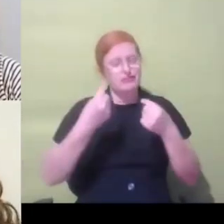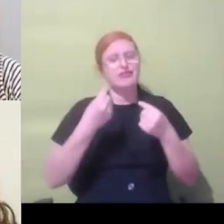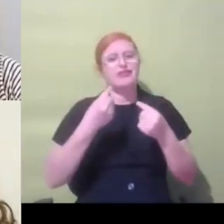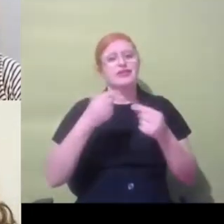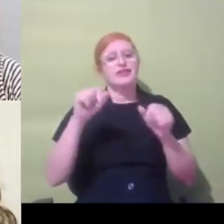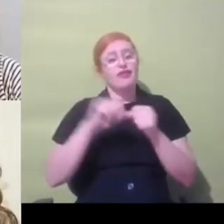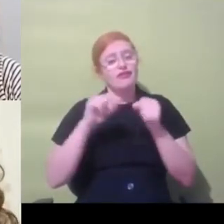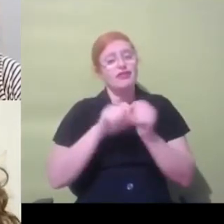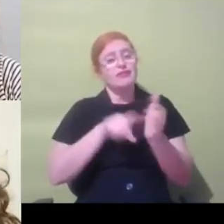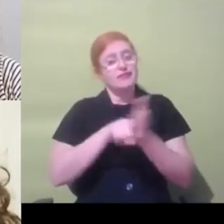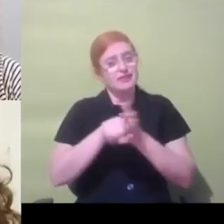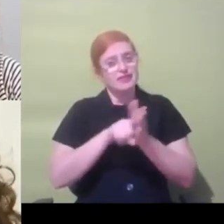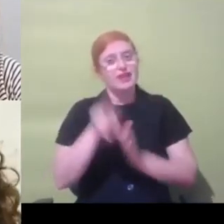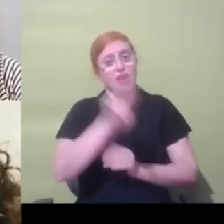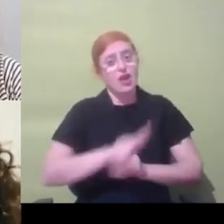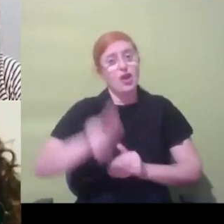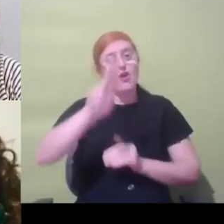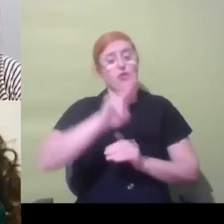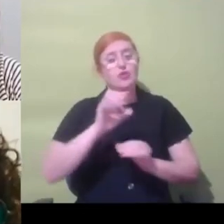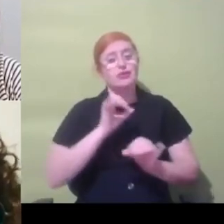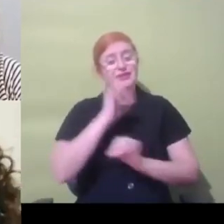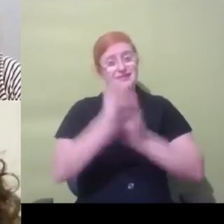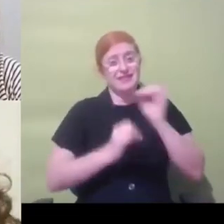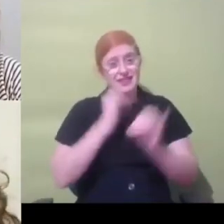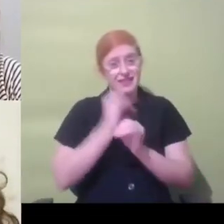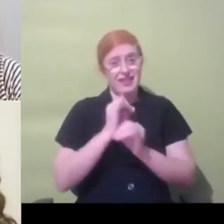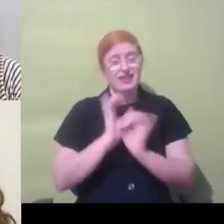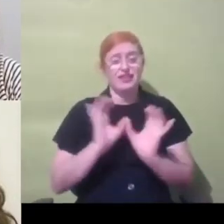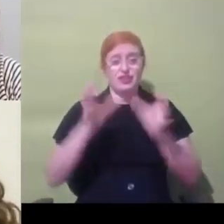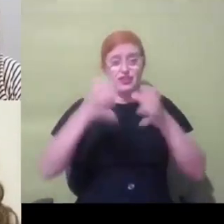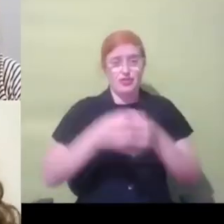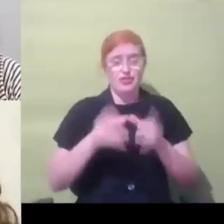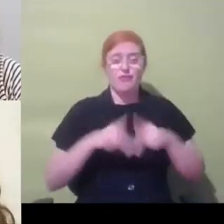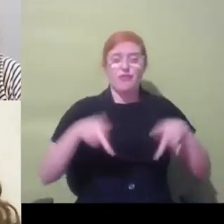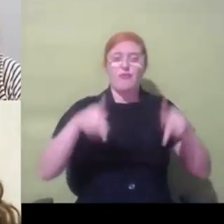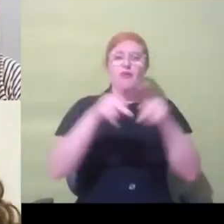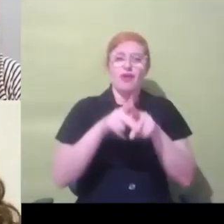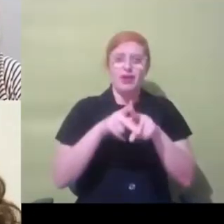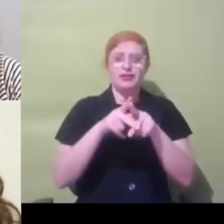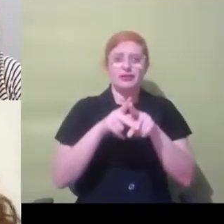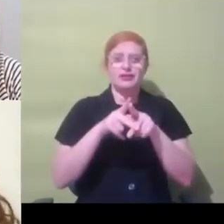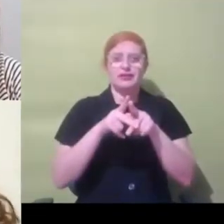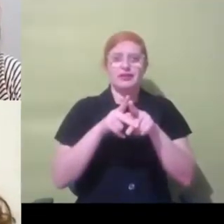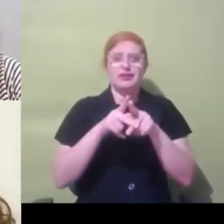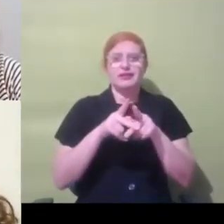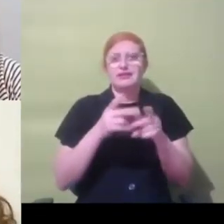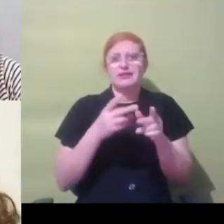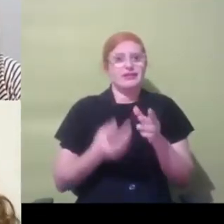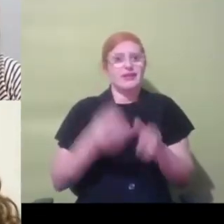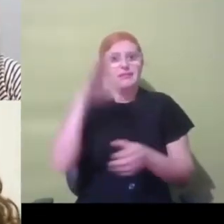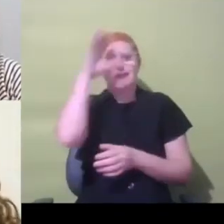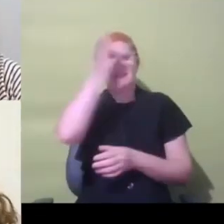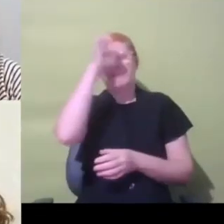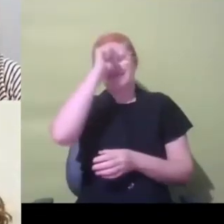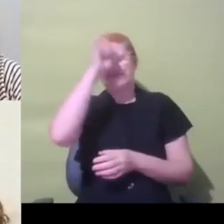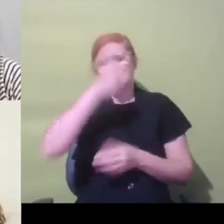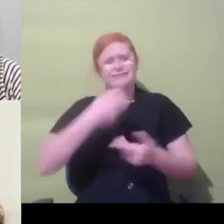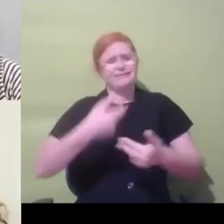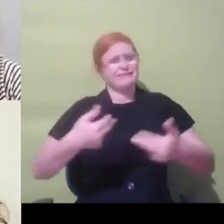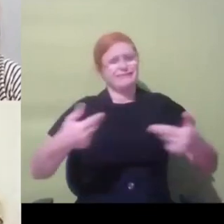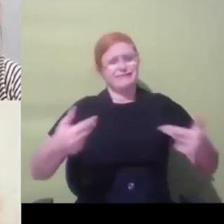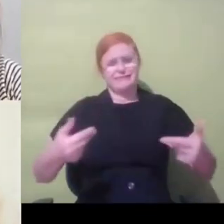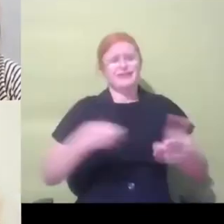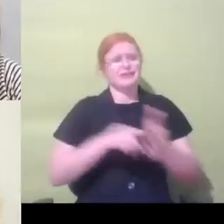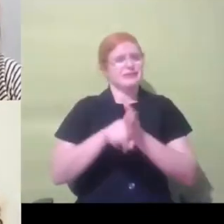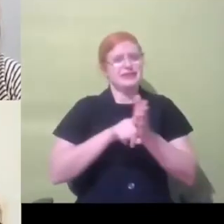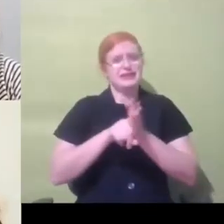uso da internet por mulheres de movimentos populares. E aí a gente descobriu um mundo de coisas, assim. Foi uma pesquisa incrível, né? Assim,